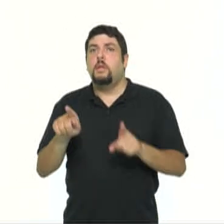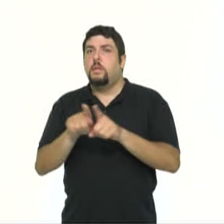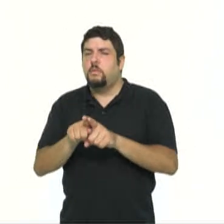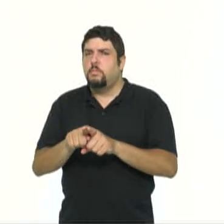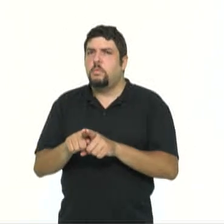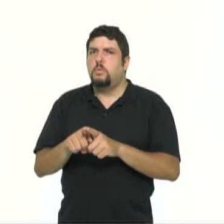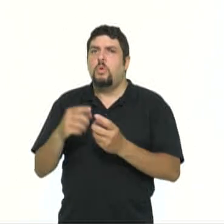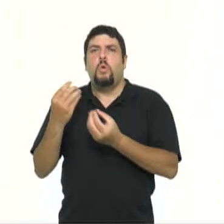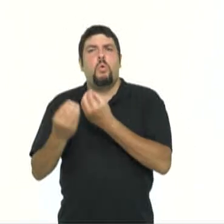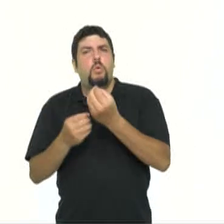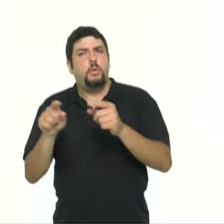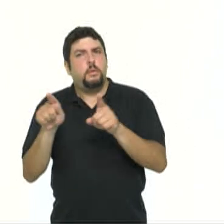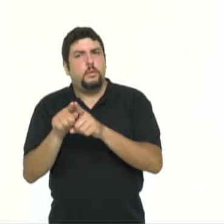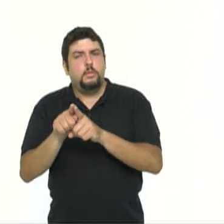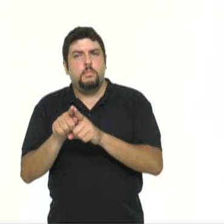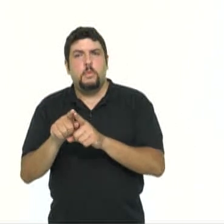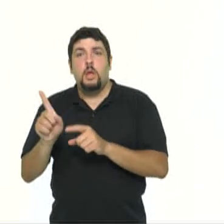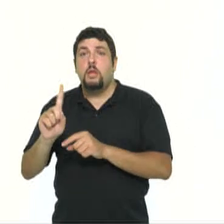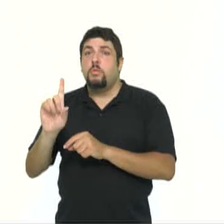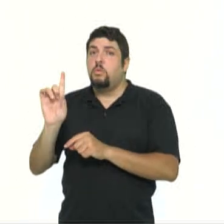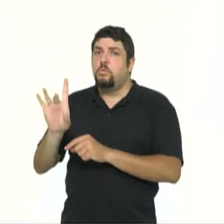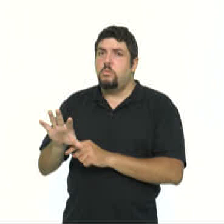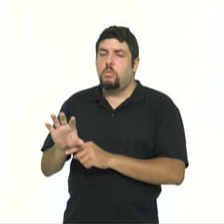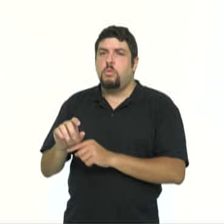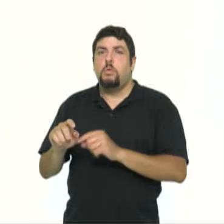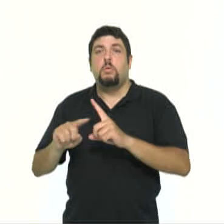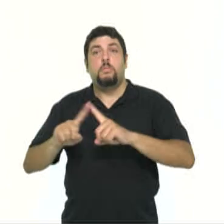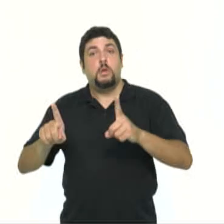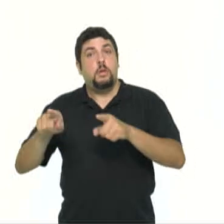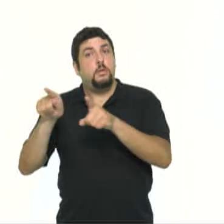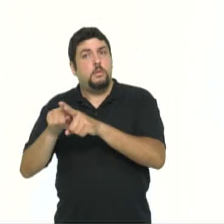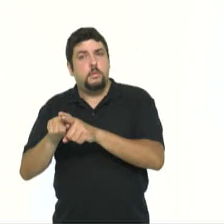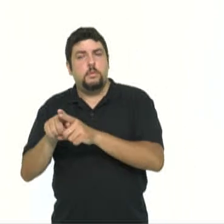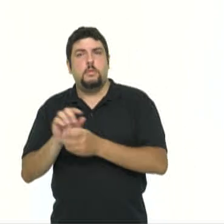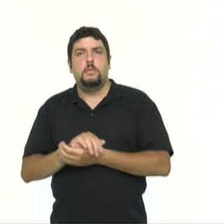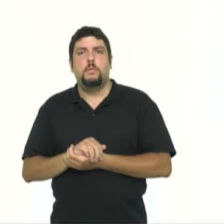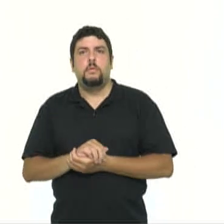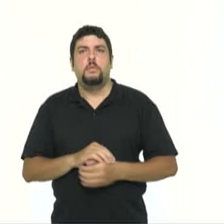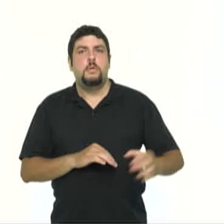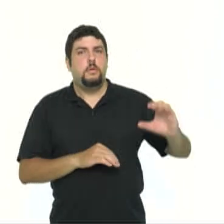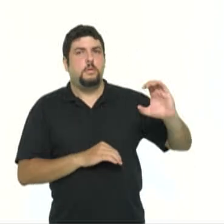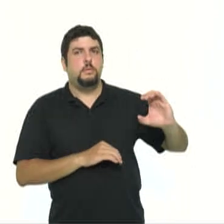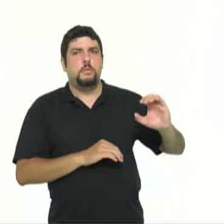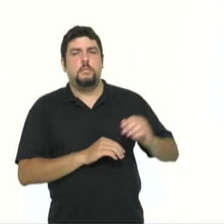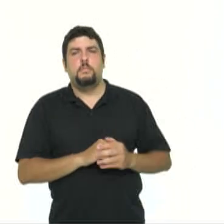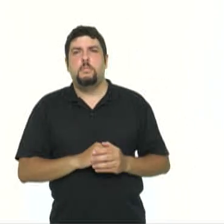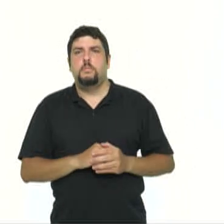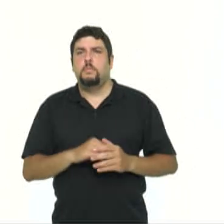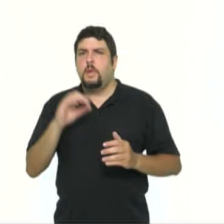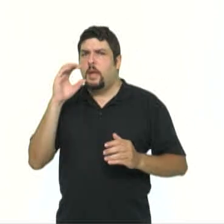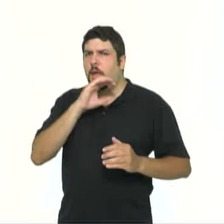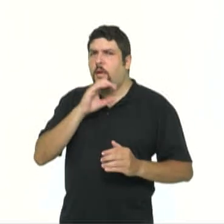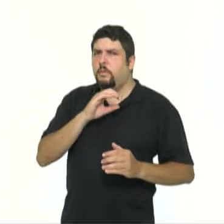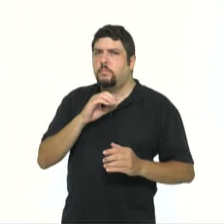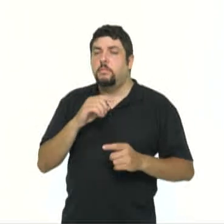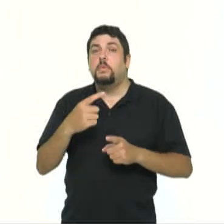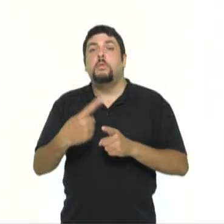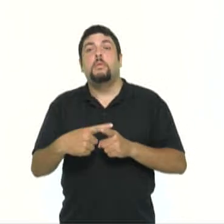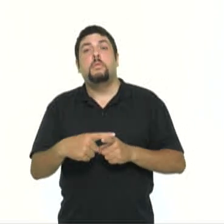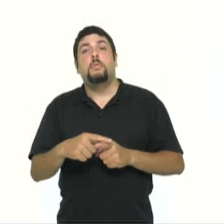como também, não só, mas também. Letra C. Logo, portanto,